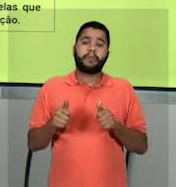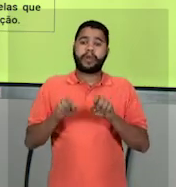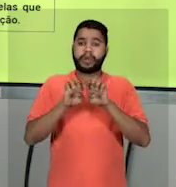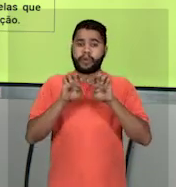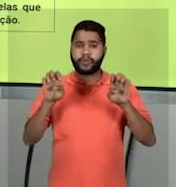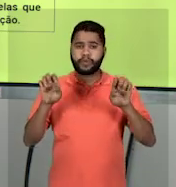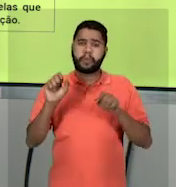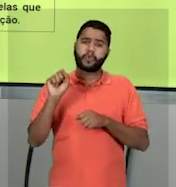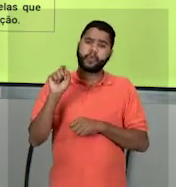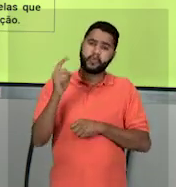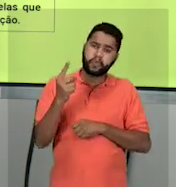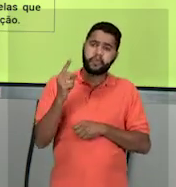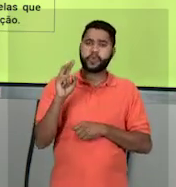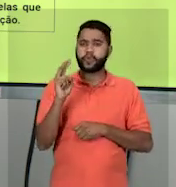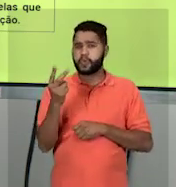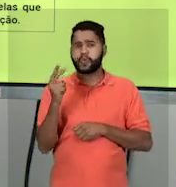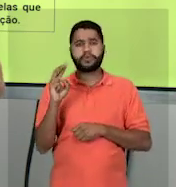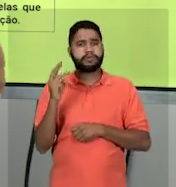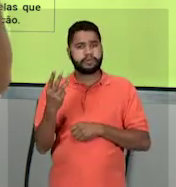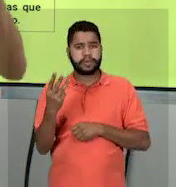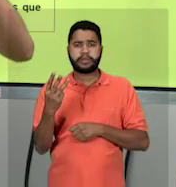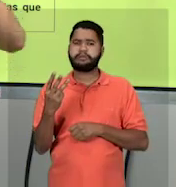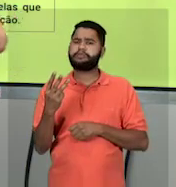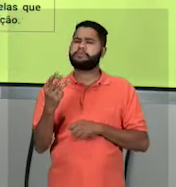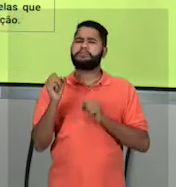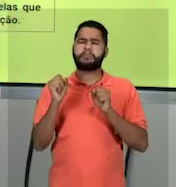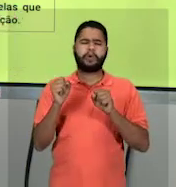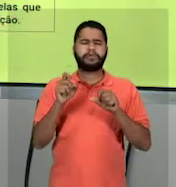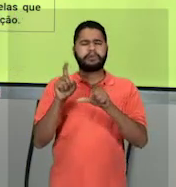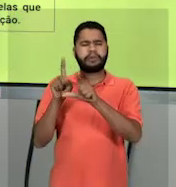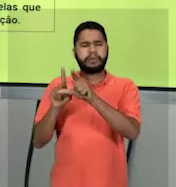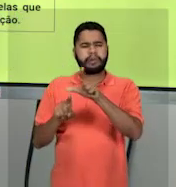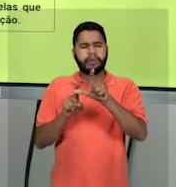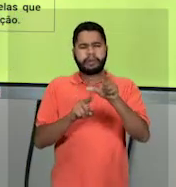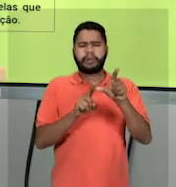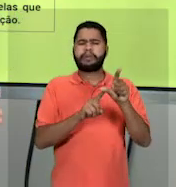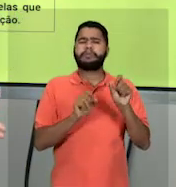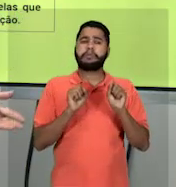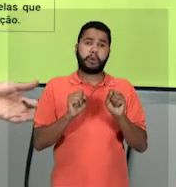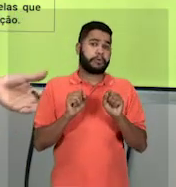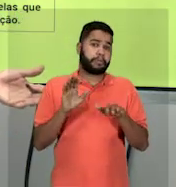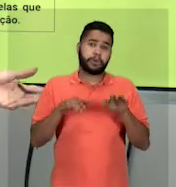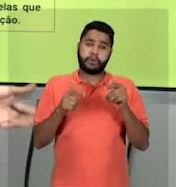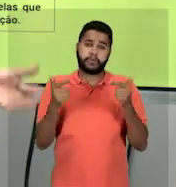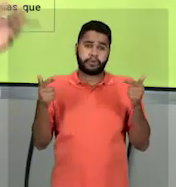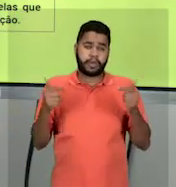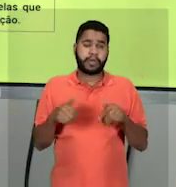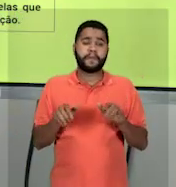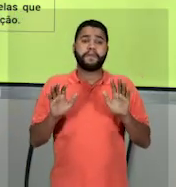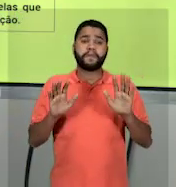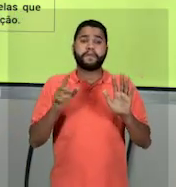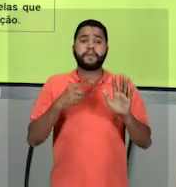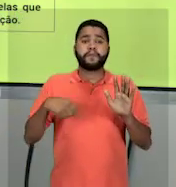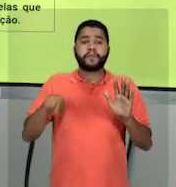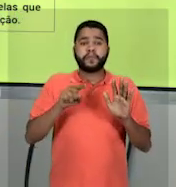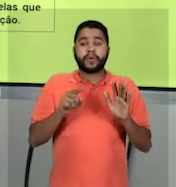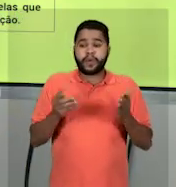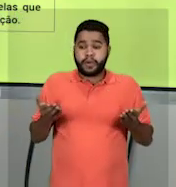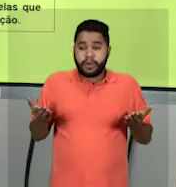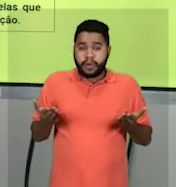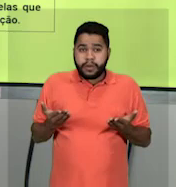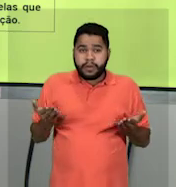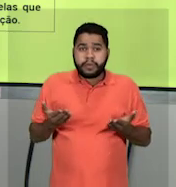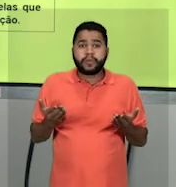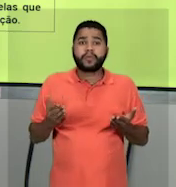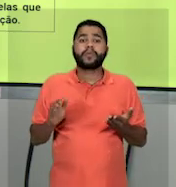pode ter uma pode ter duas parte3 parte4 parte5 pode ter infinitas Pode não ter solução Mas nós vamos trabalhar por